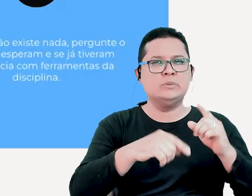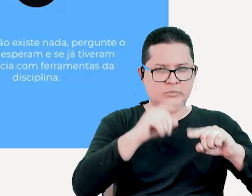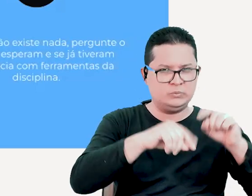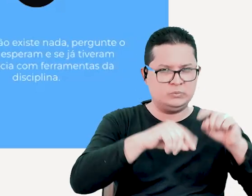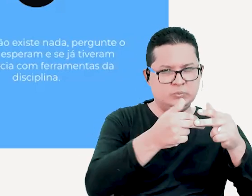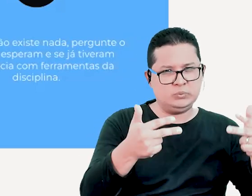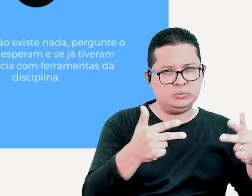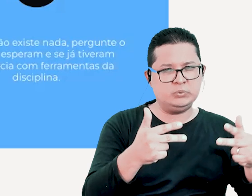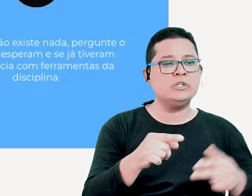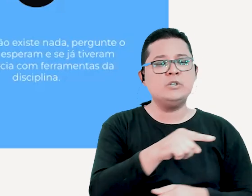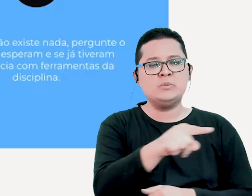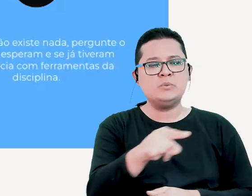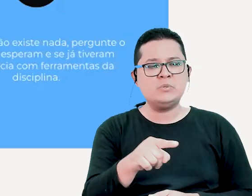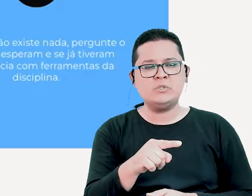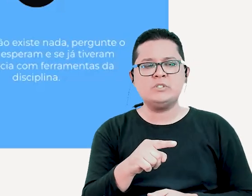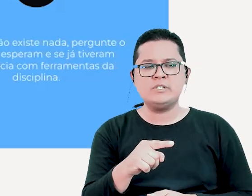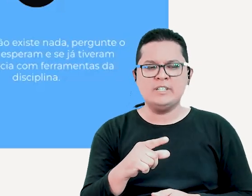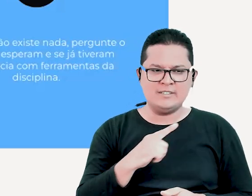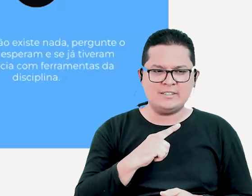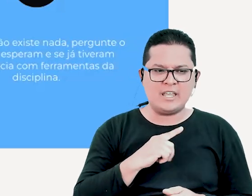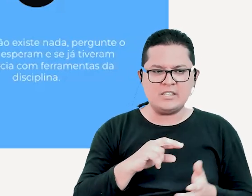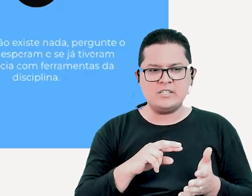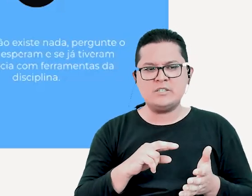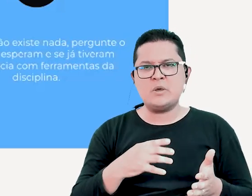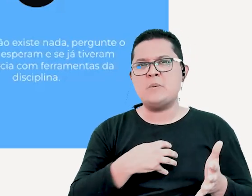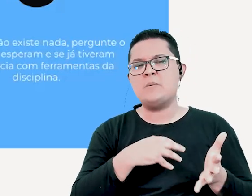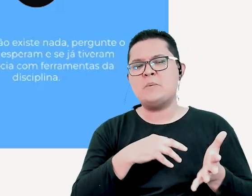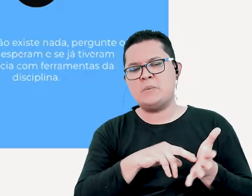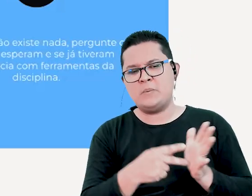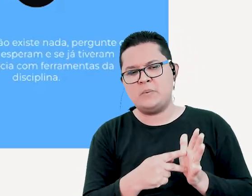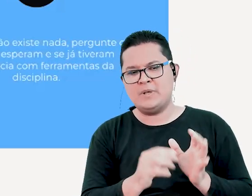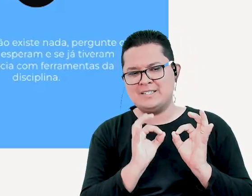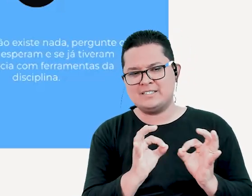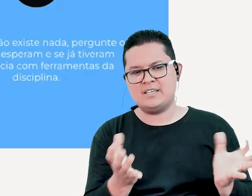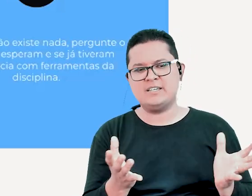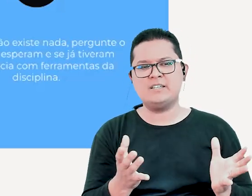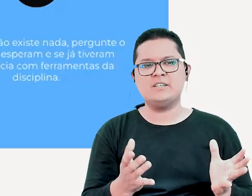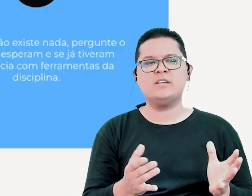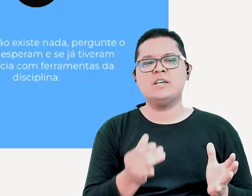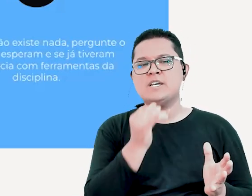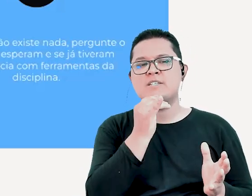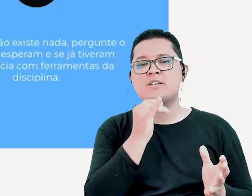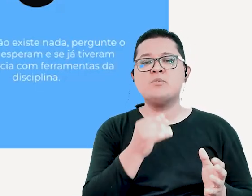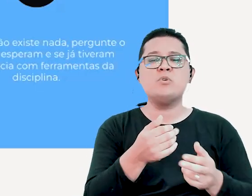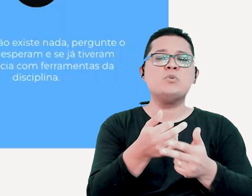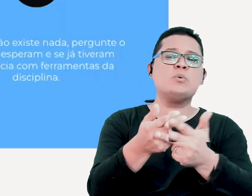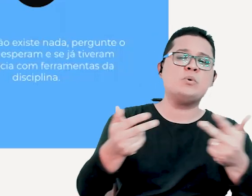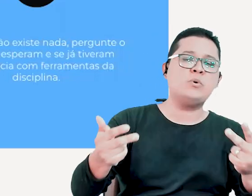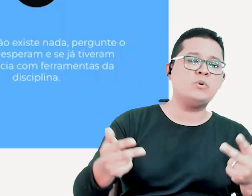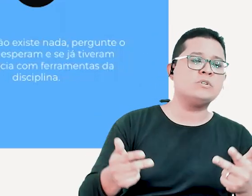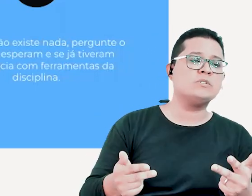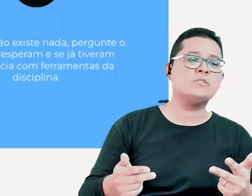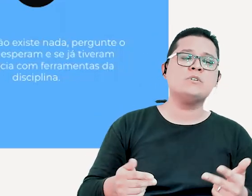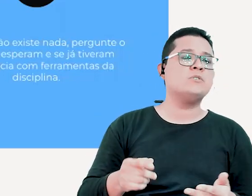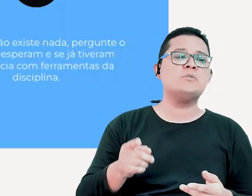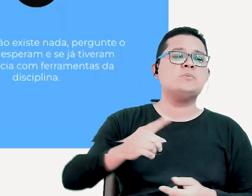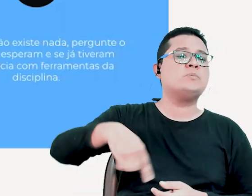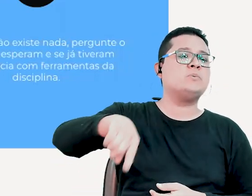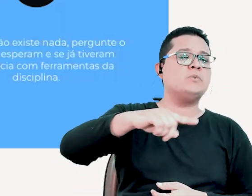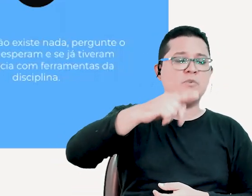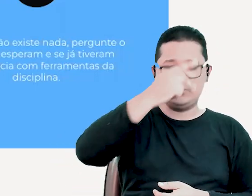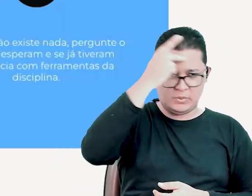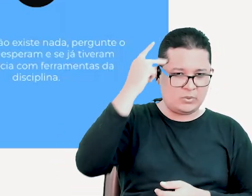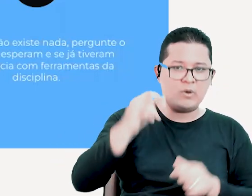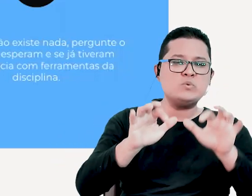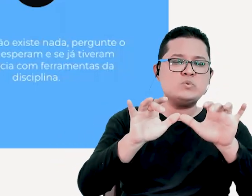existência desses materiais soltos por aí, e entender como que as pessoas escrevem os textos hoje para o produto, no que